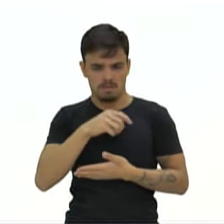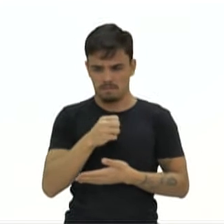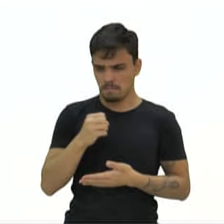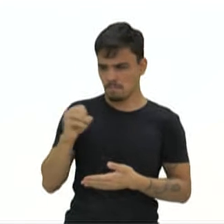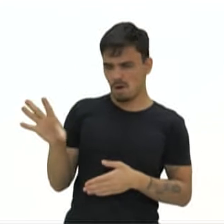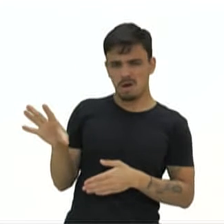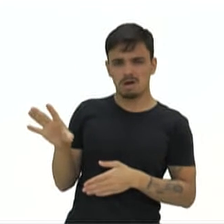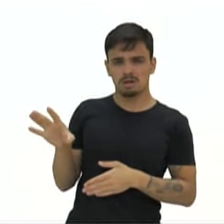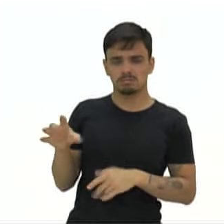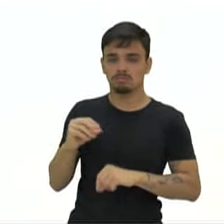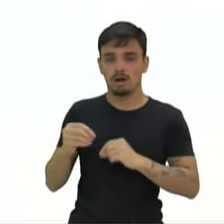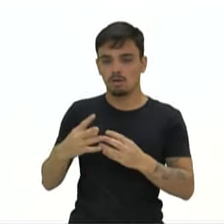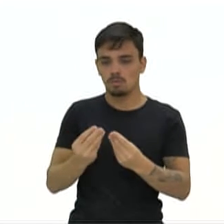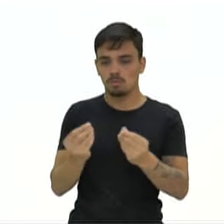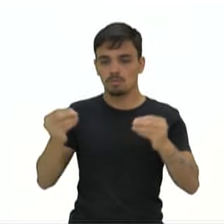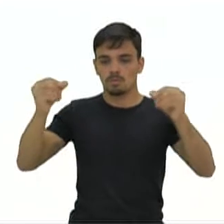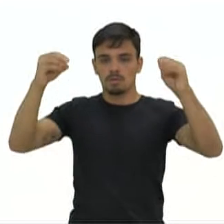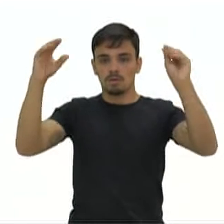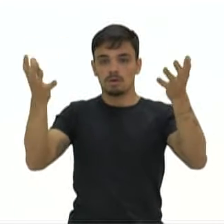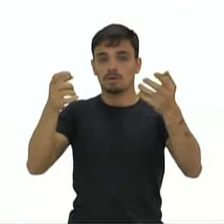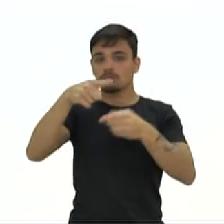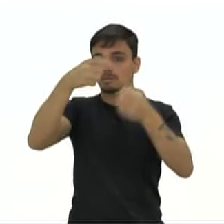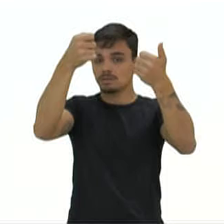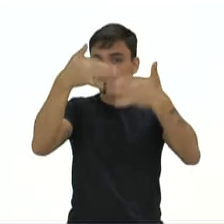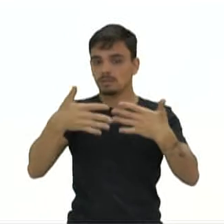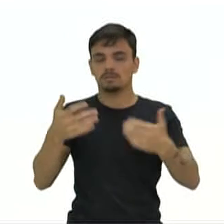daqui? Vai evaporar? Quero que você explique. Vamos lá.